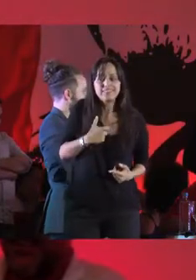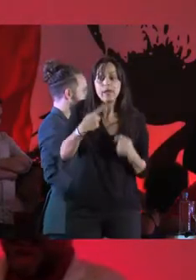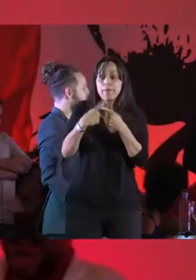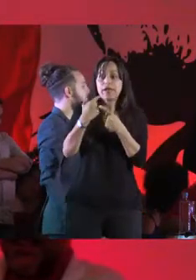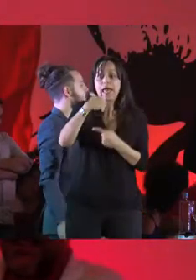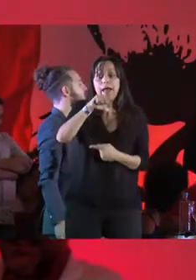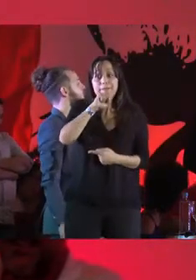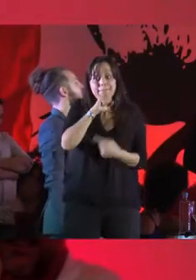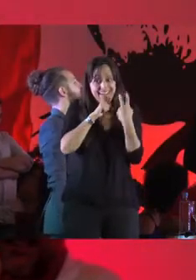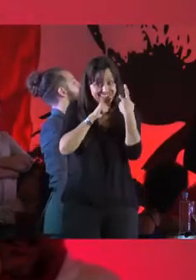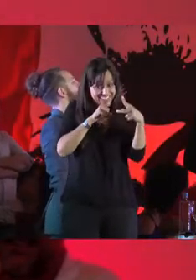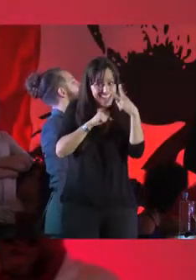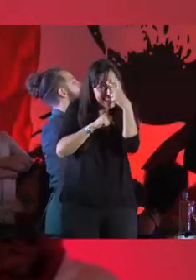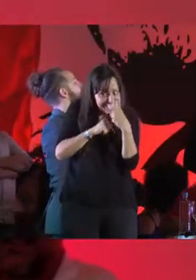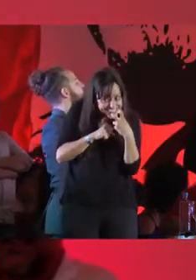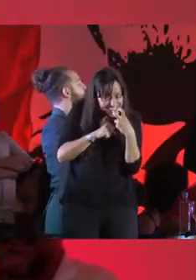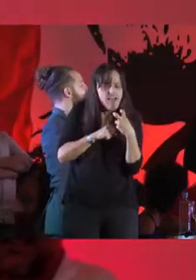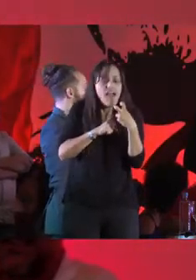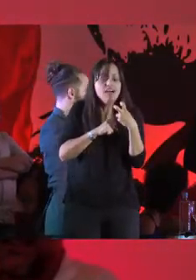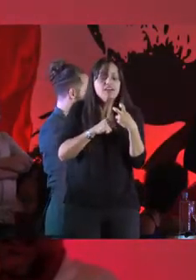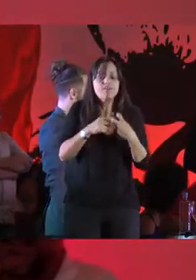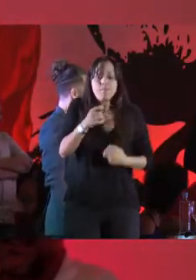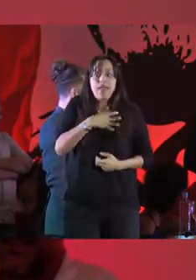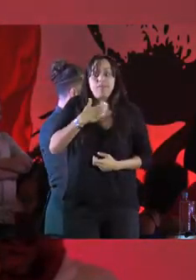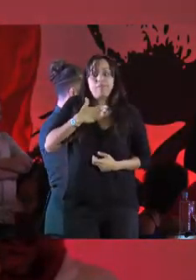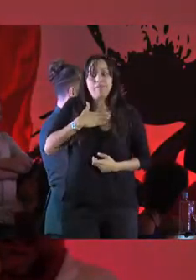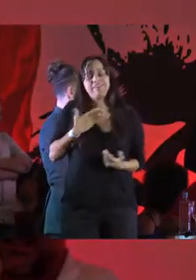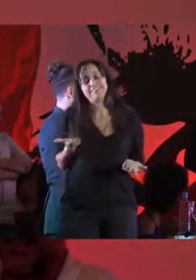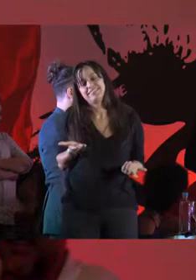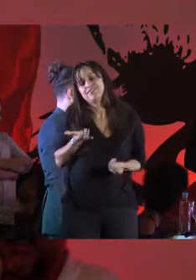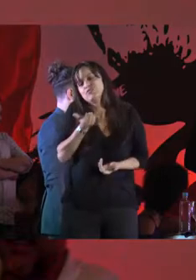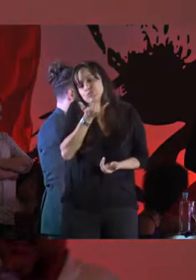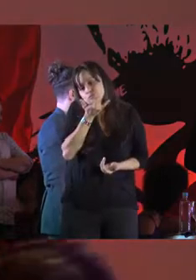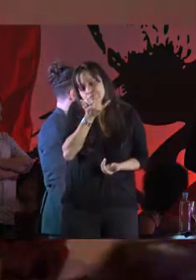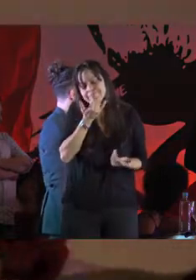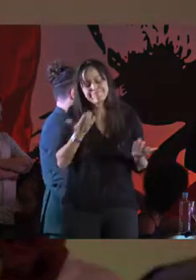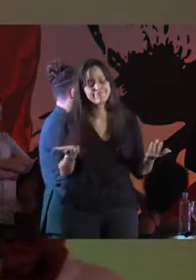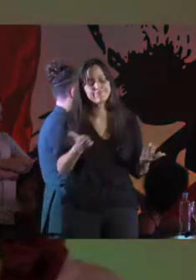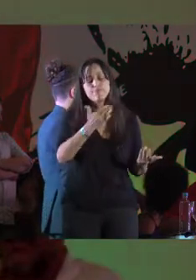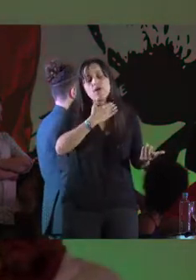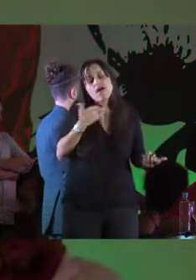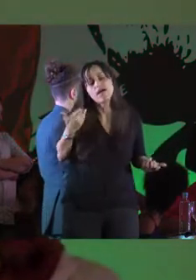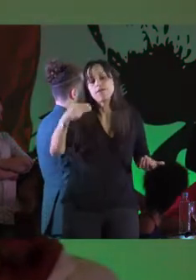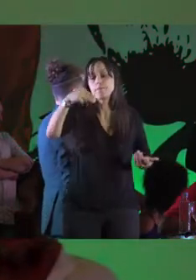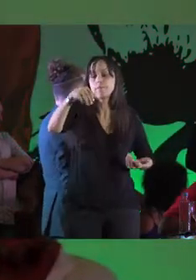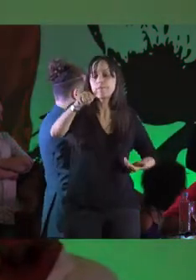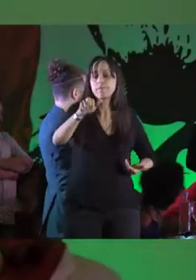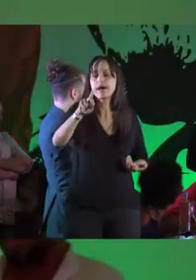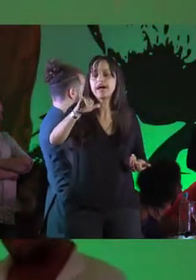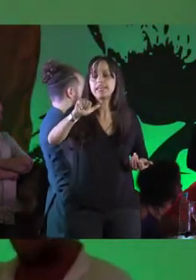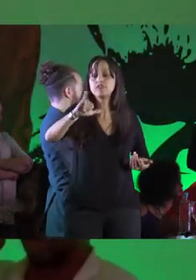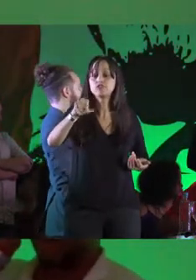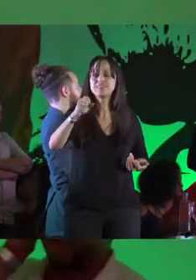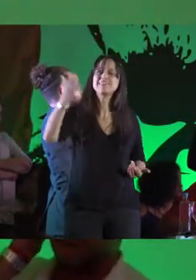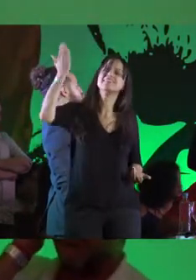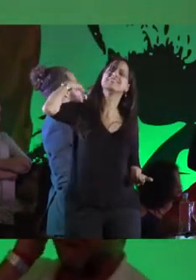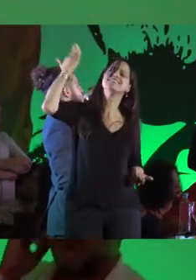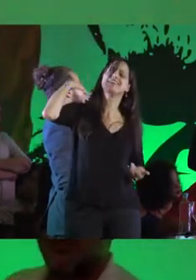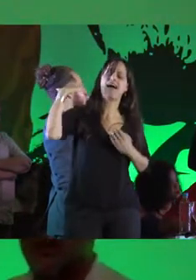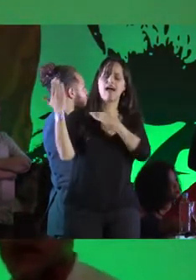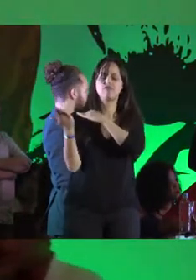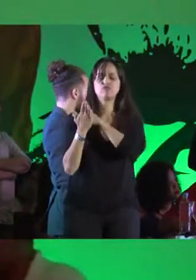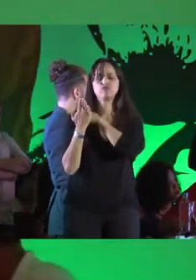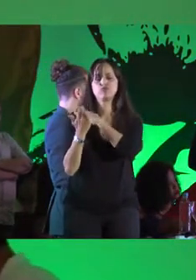criar problema comigo. E ela morreu ontem. É uma perda muito grande para o PT do Brasil e, sobretudo, para o